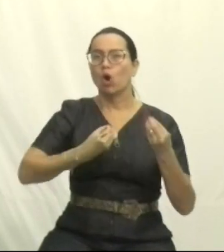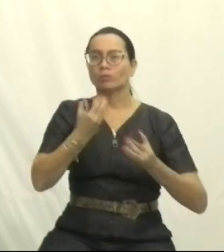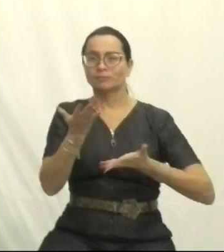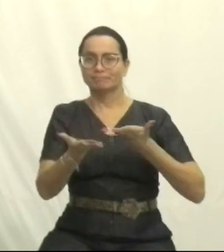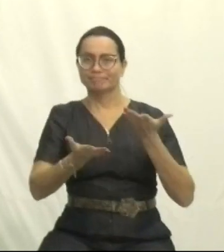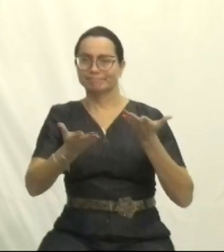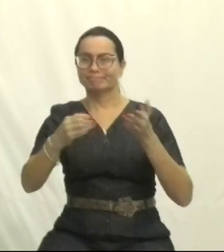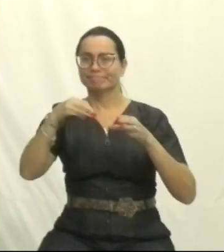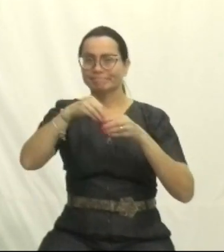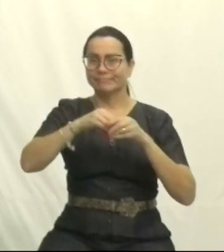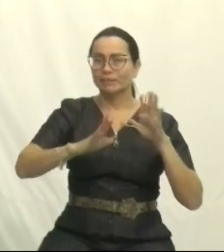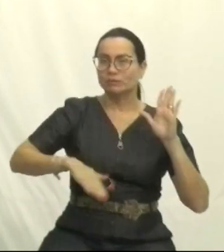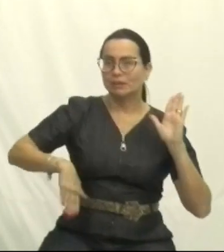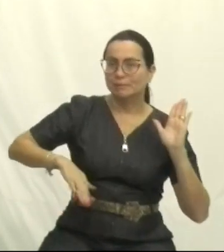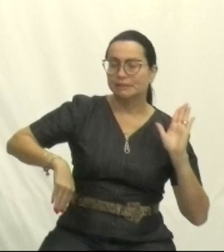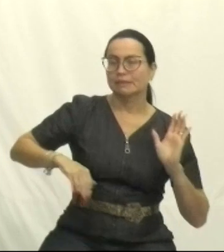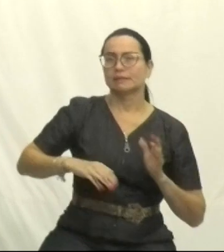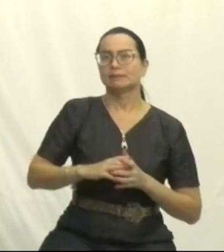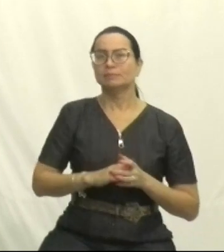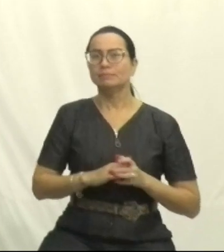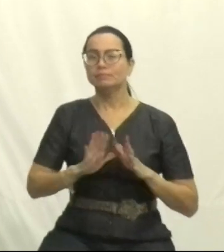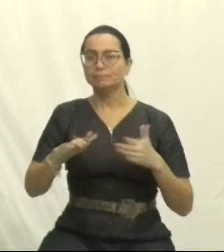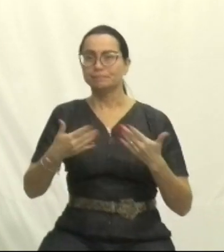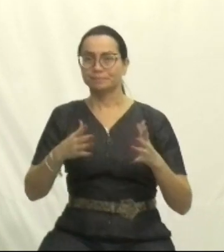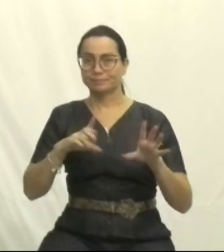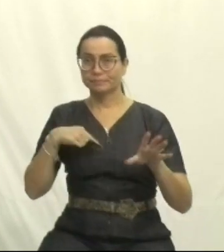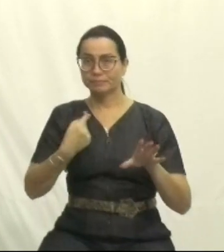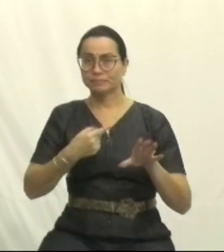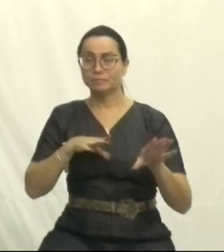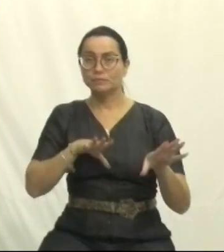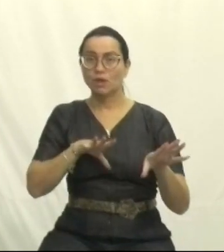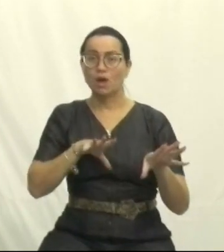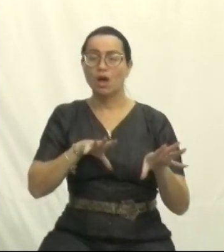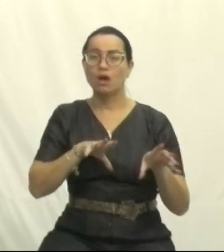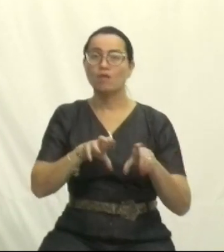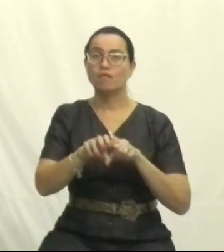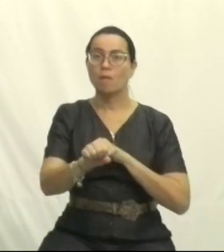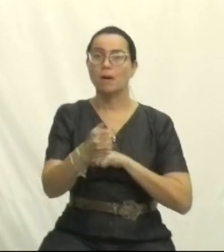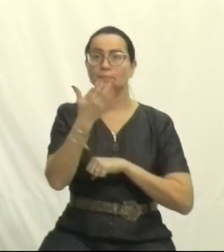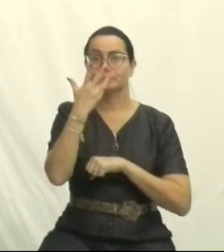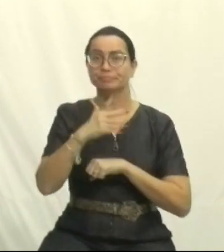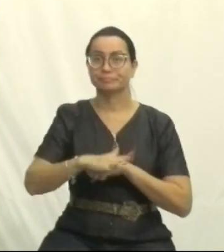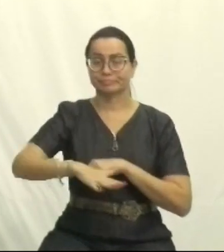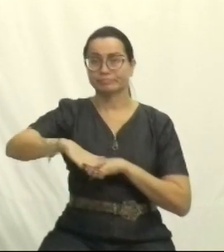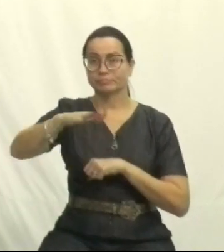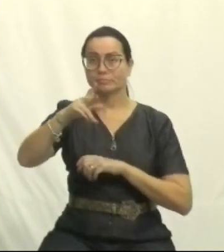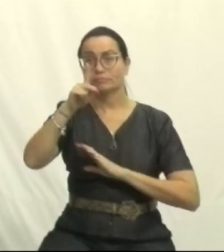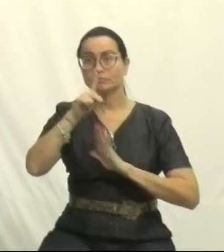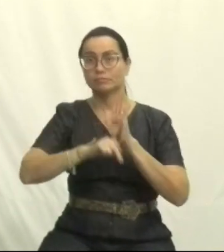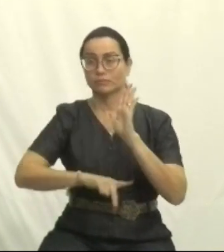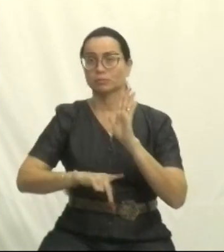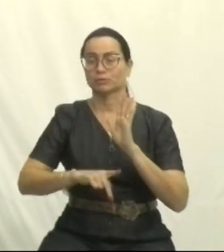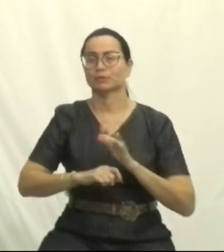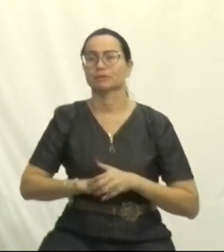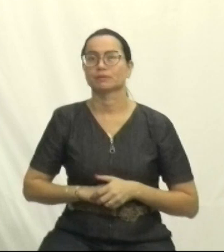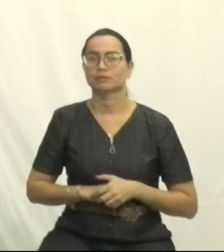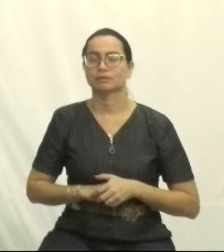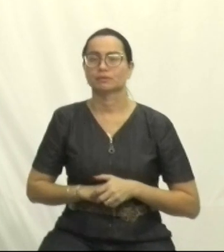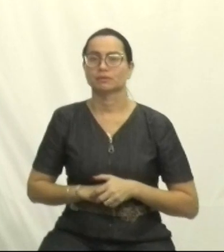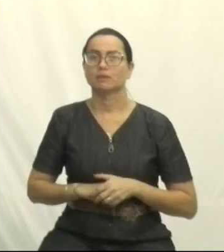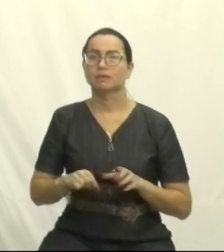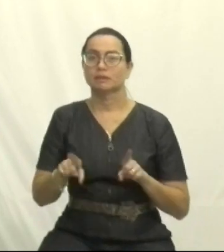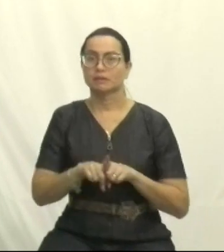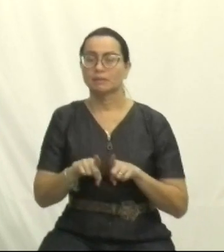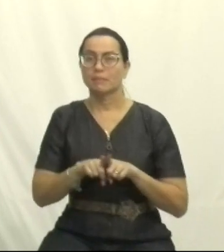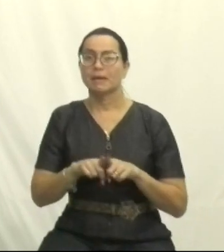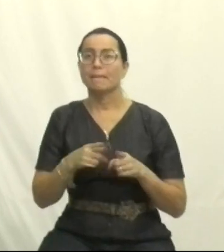que nós fizéssemos a formação das crianças no Projeto Golfinho também no interior, porque o afogamento acontece em